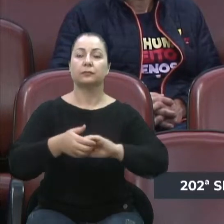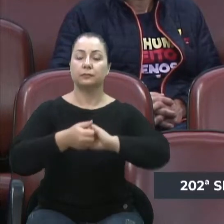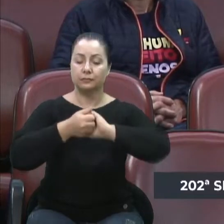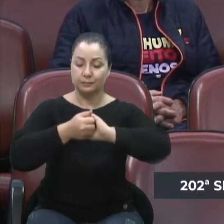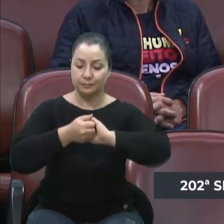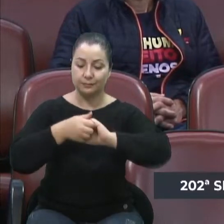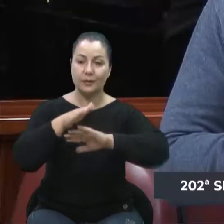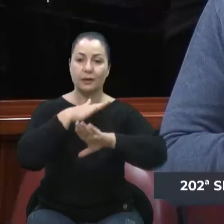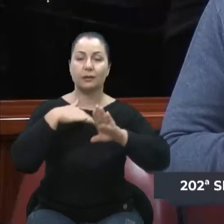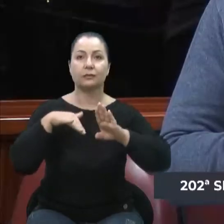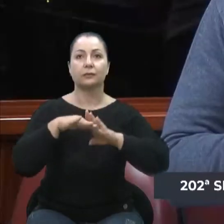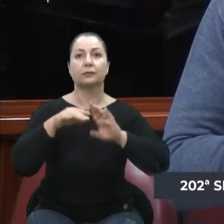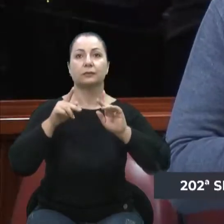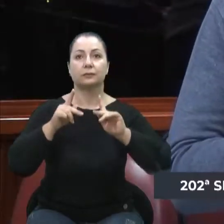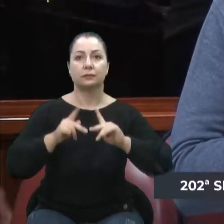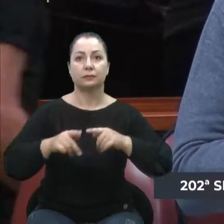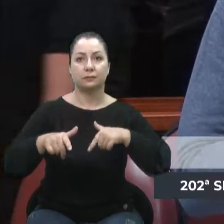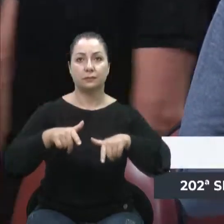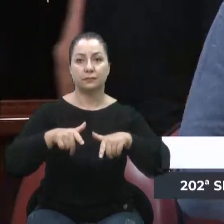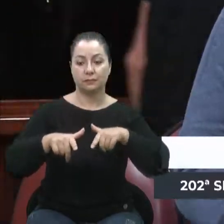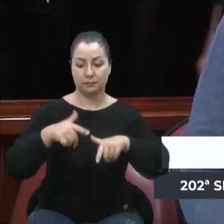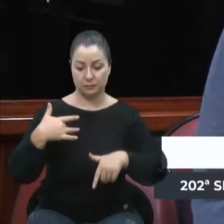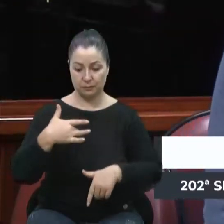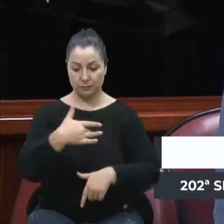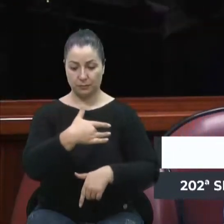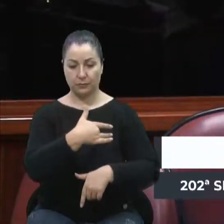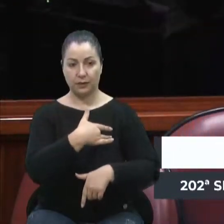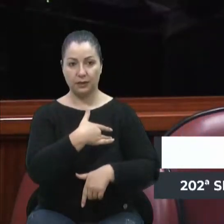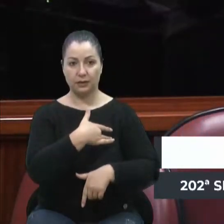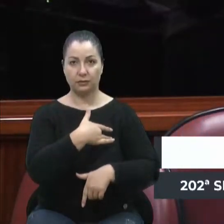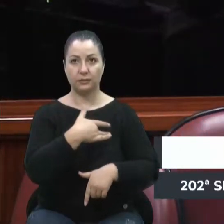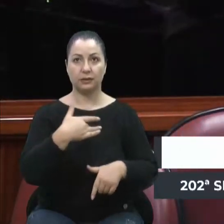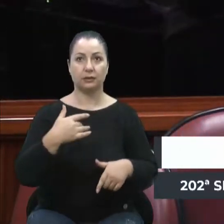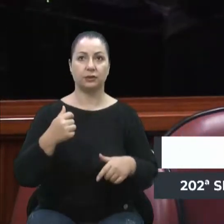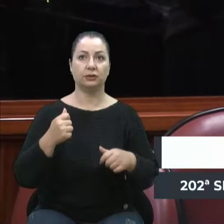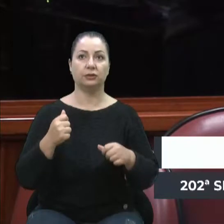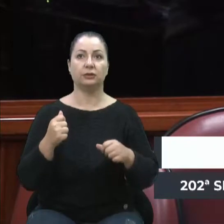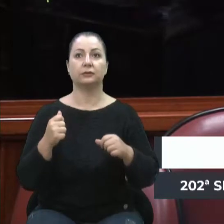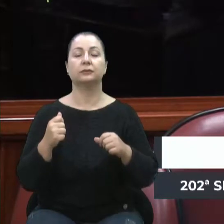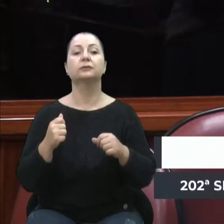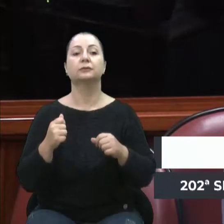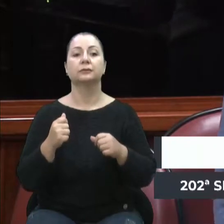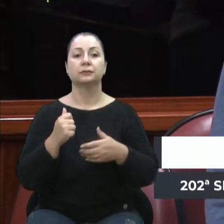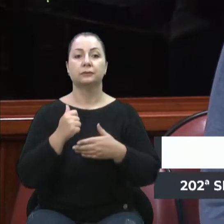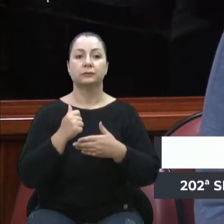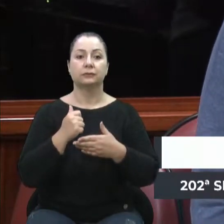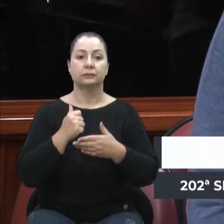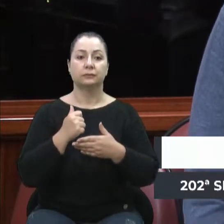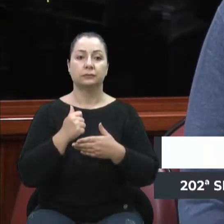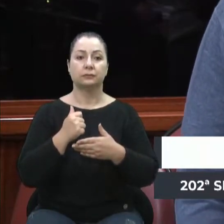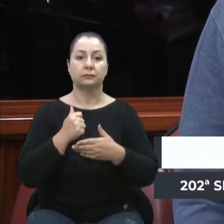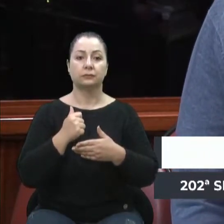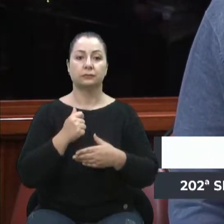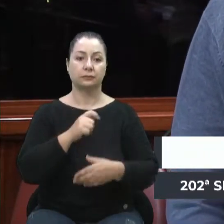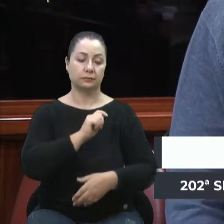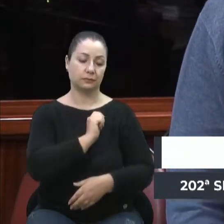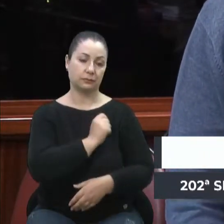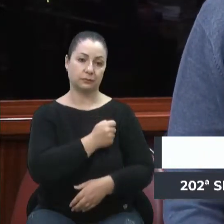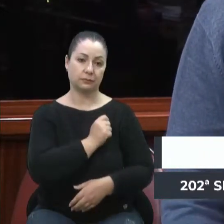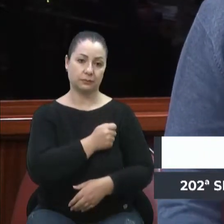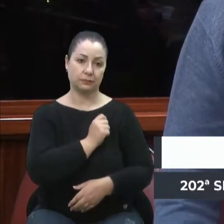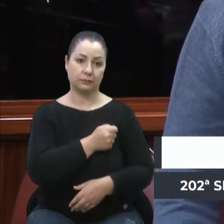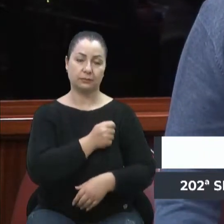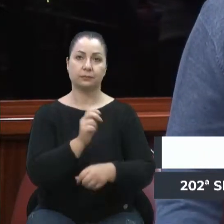agentes comunitários de saúde e os agentes comunitários de endemia da nossa cidade,